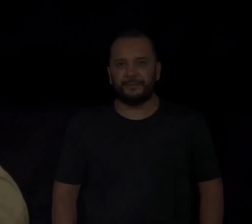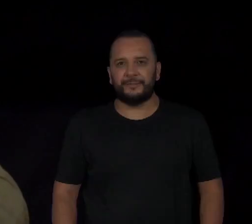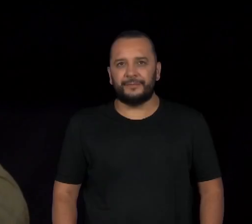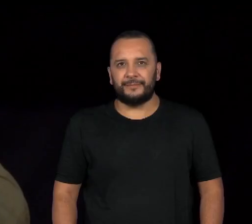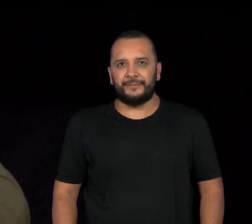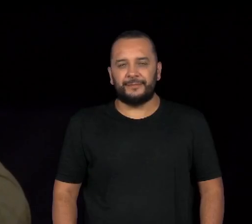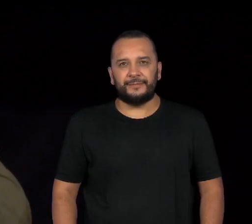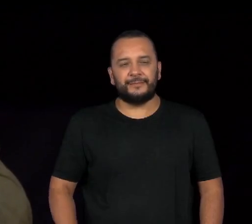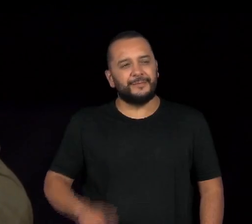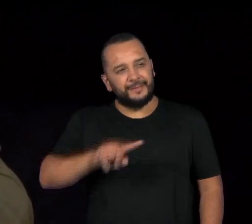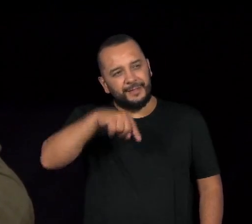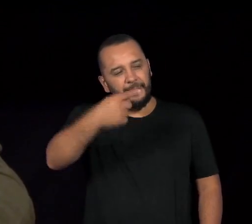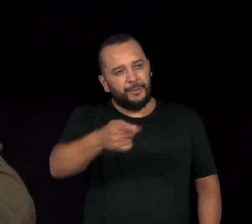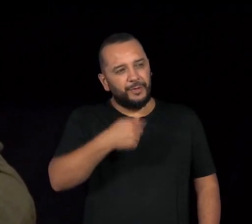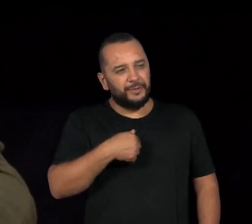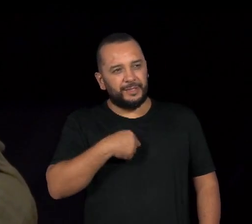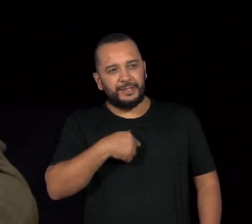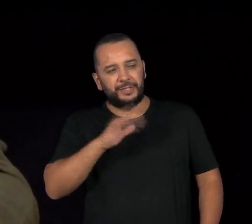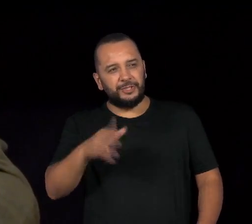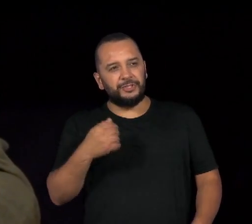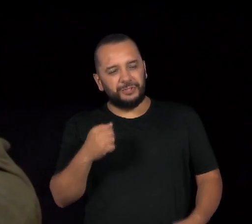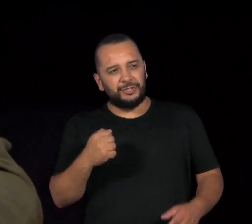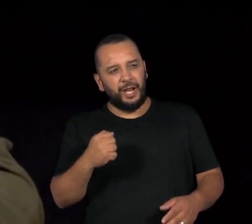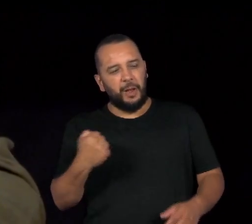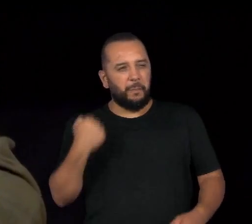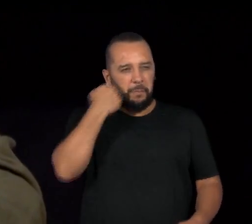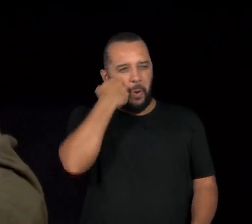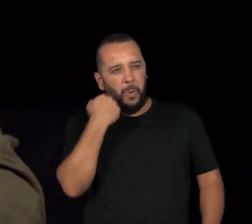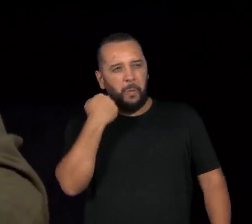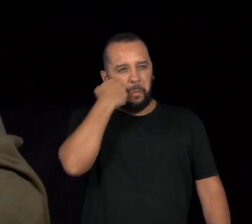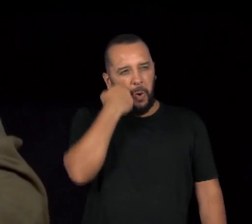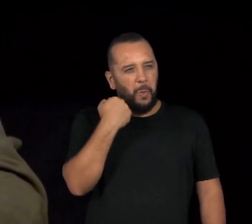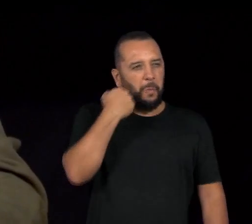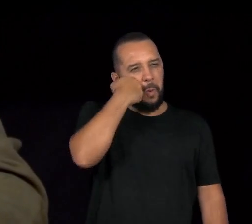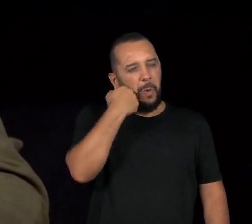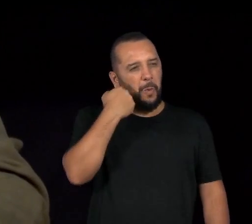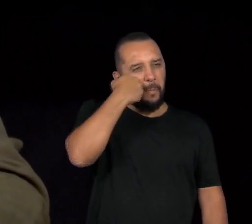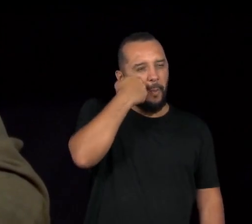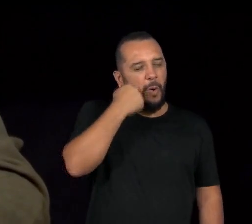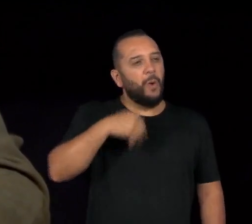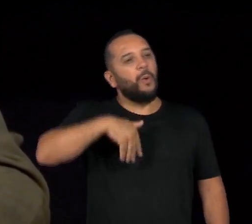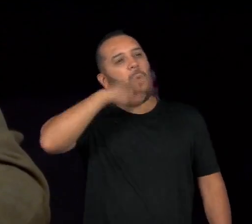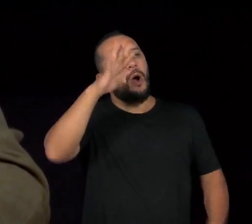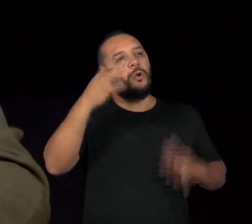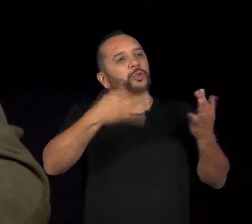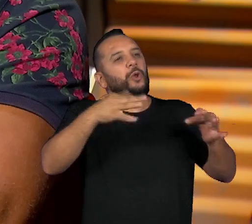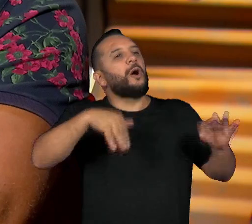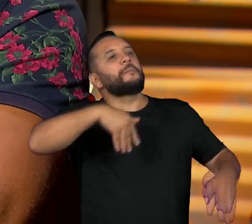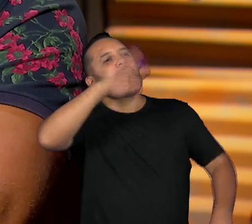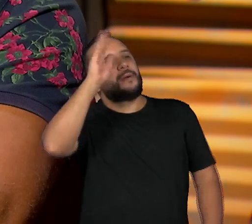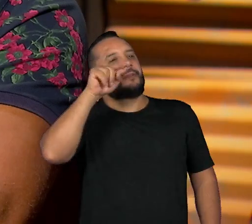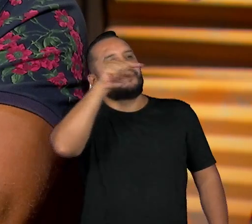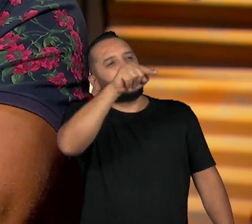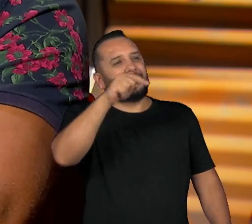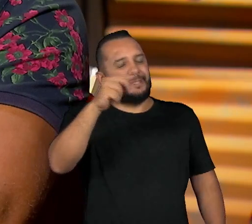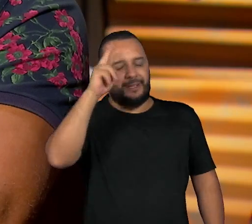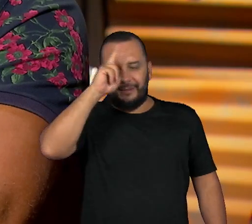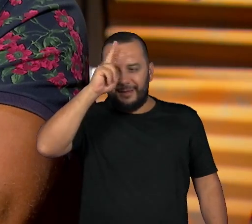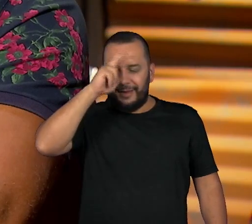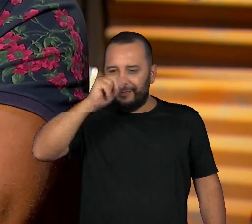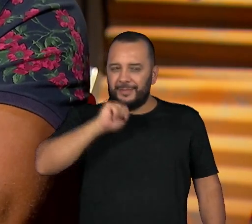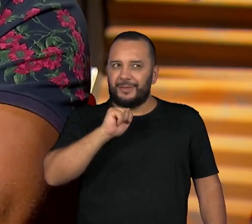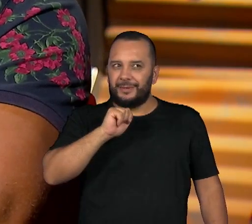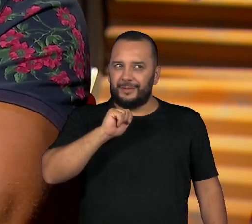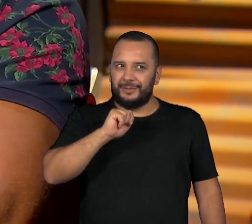Depois de levar tanta porrada na cabeça, qual delas que dói mais, assim, que você tem mais memórias?